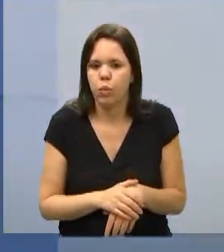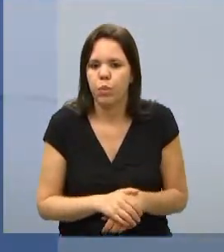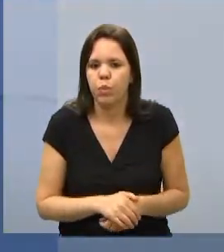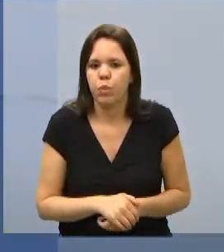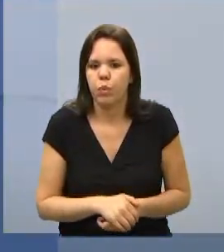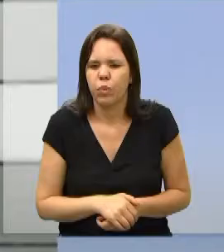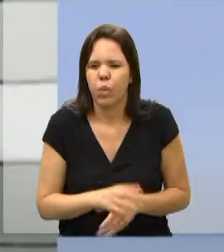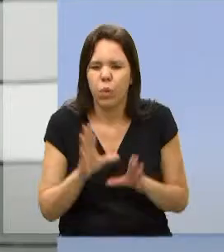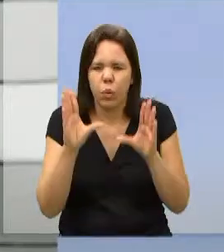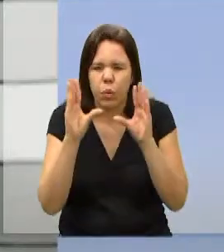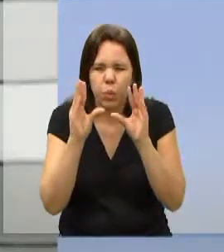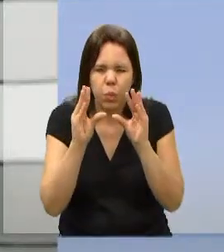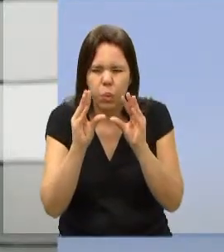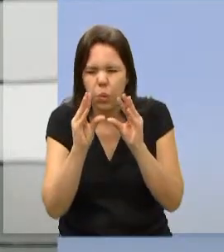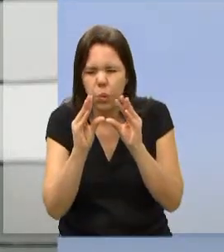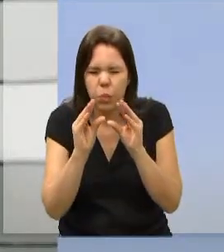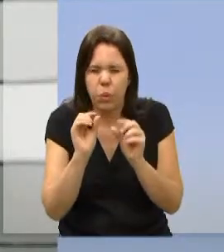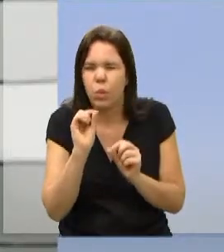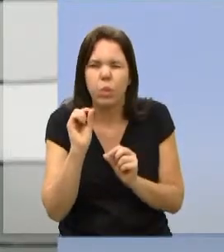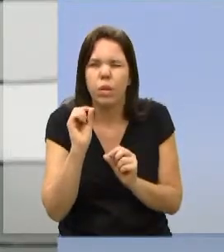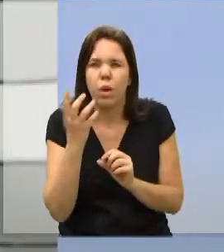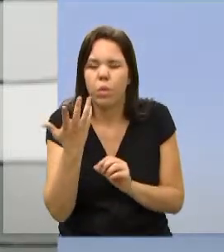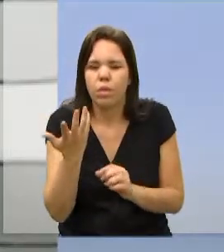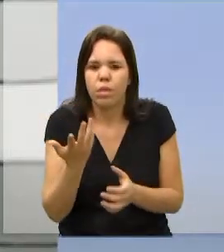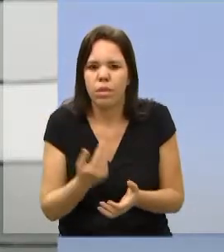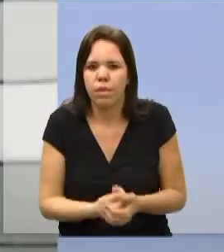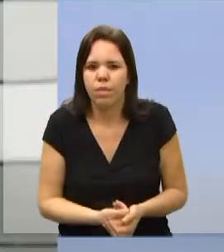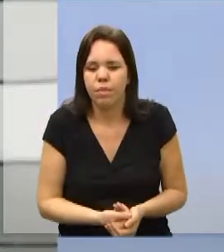Eita! Tá tudo escuro. O que tá acontecendo?